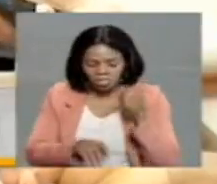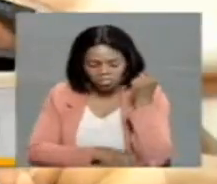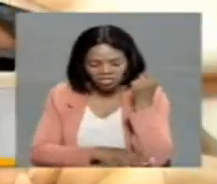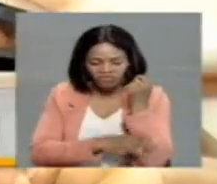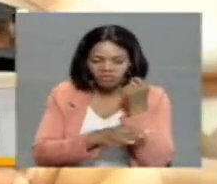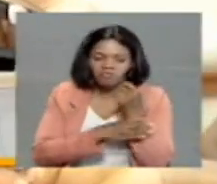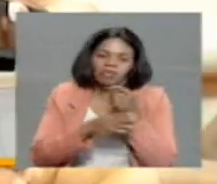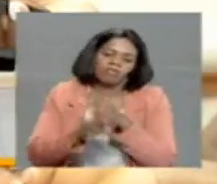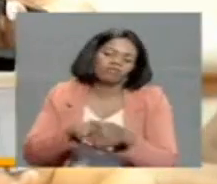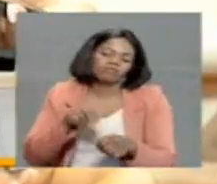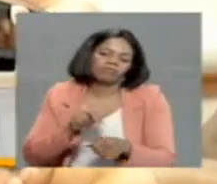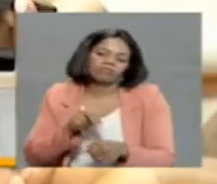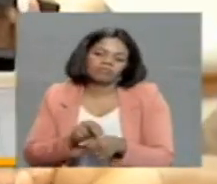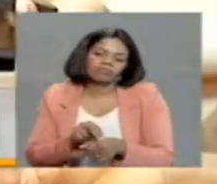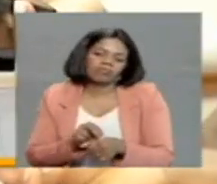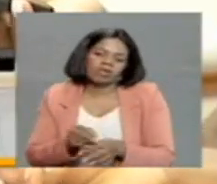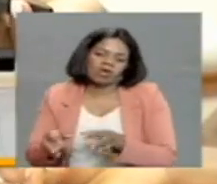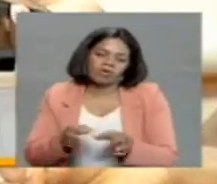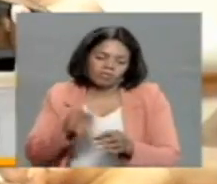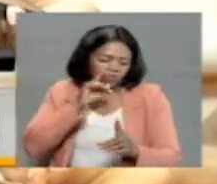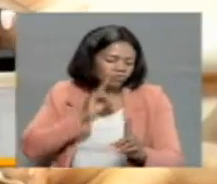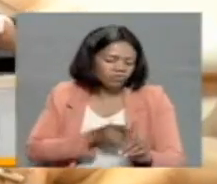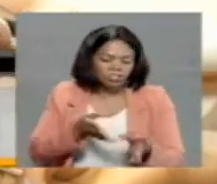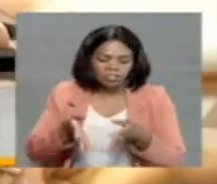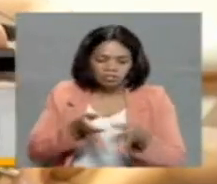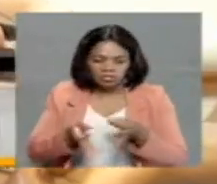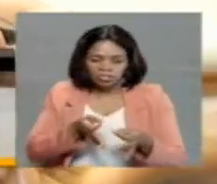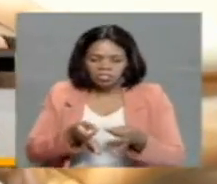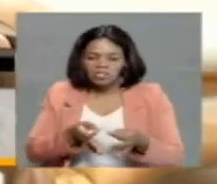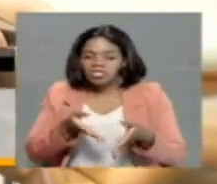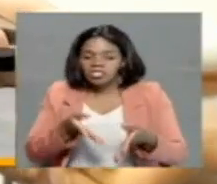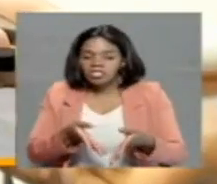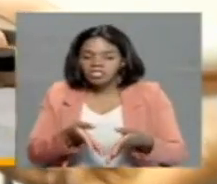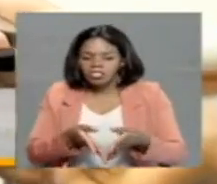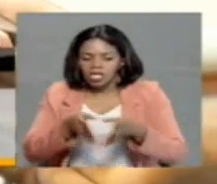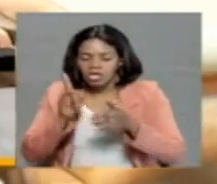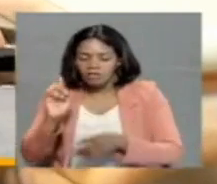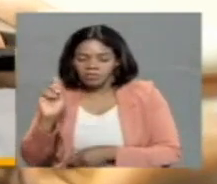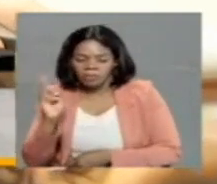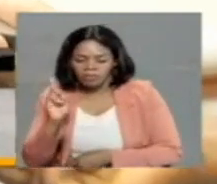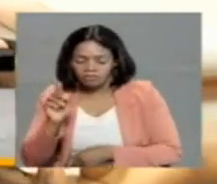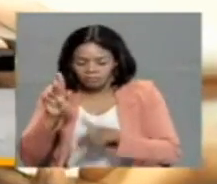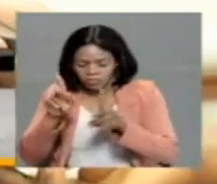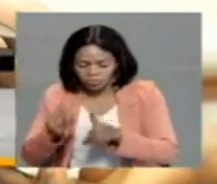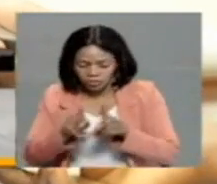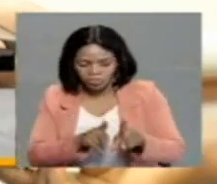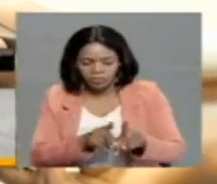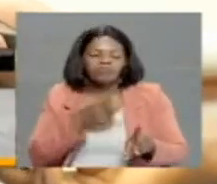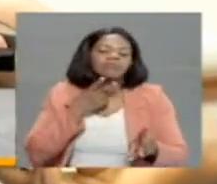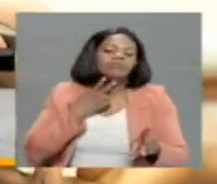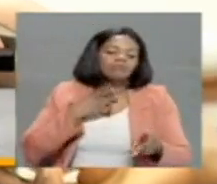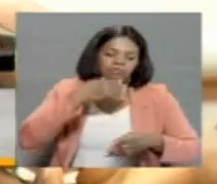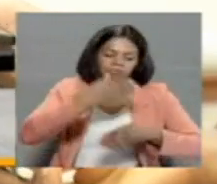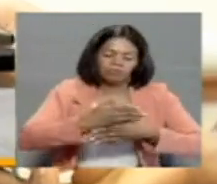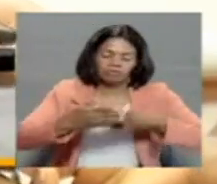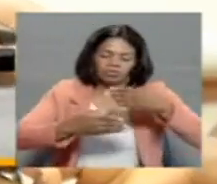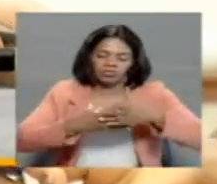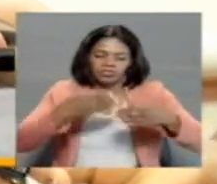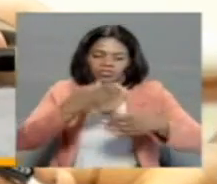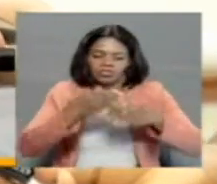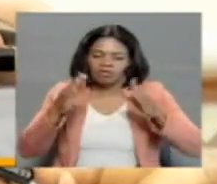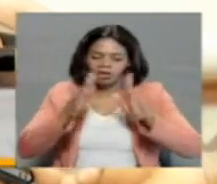que pretendem construírem as casas para a sua habitação, alguns que vêm solicitar os terrenos